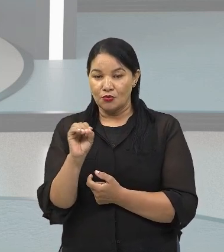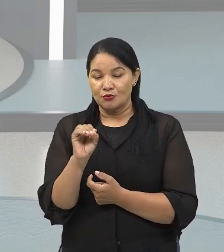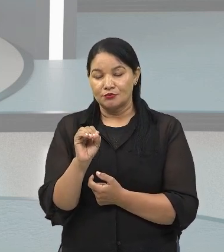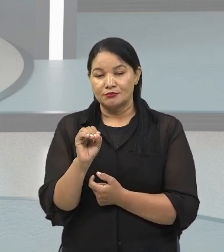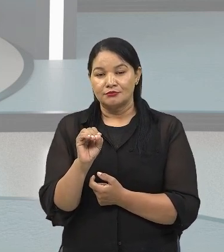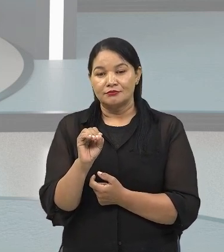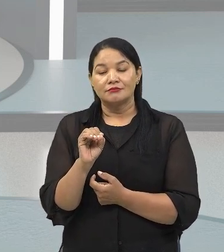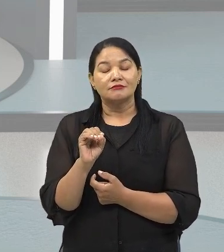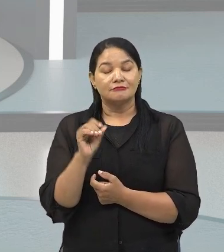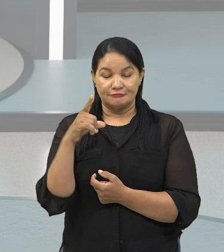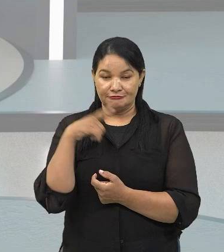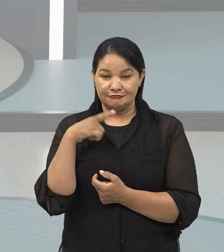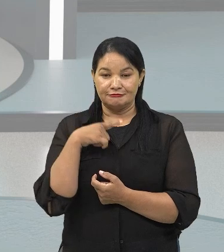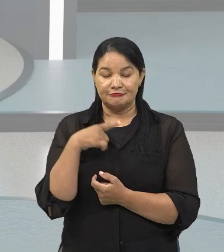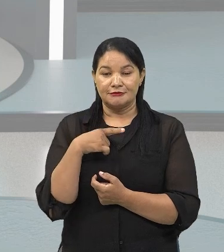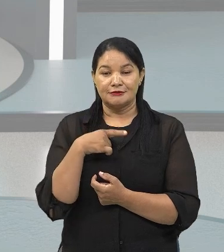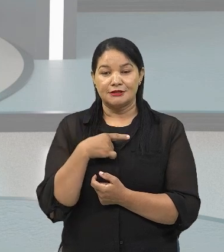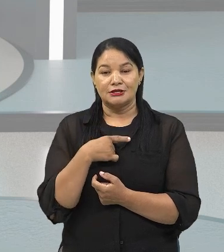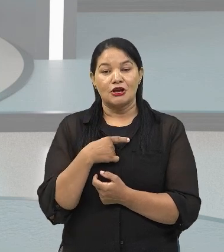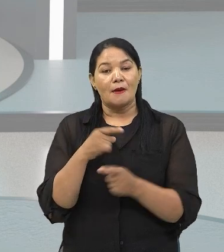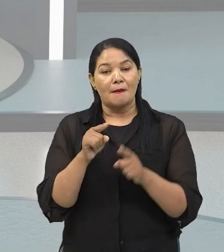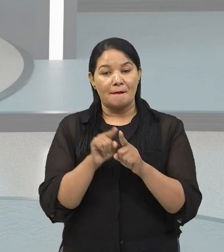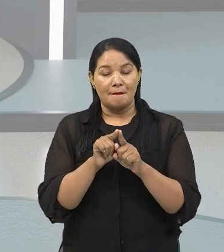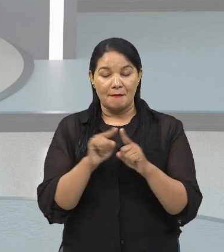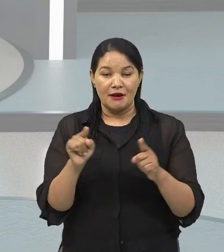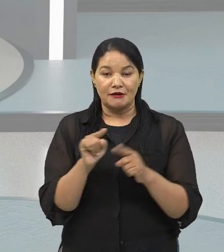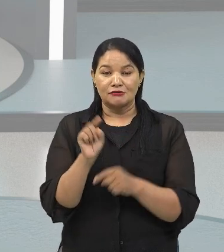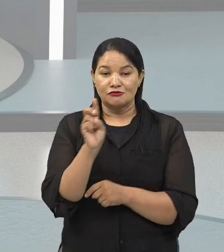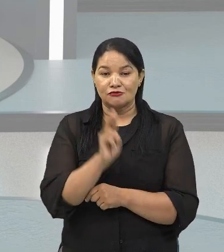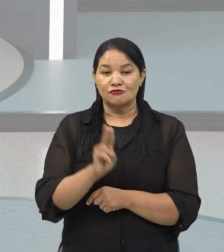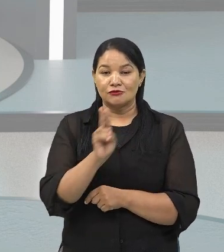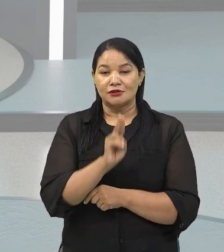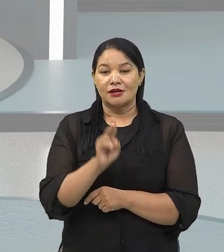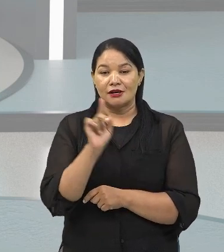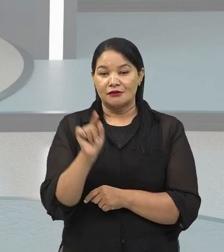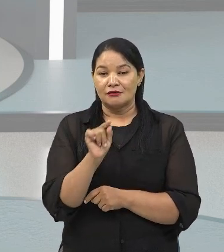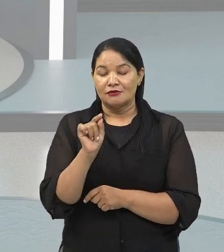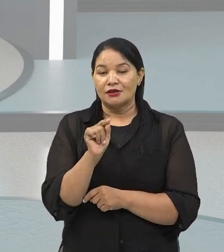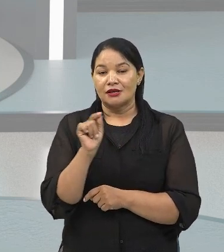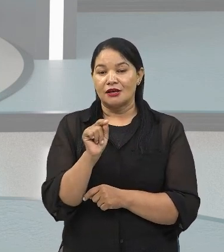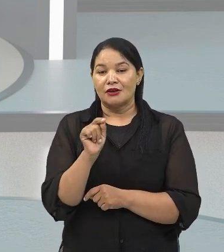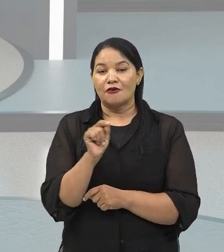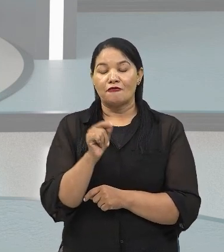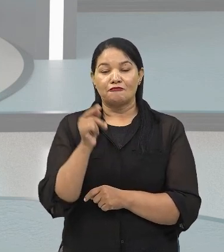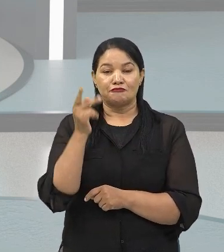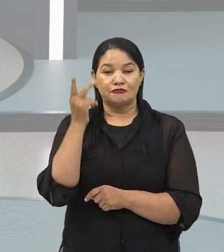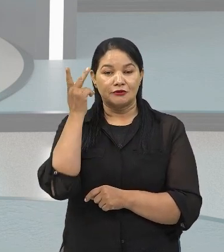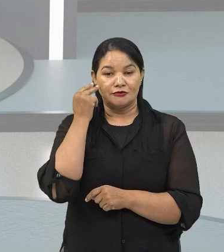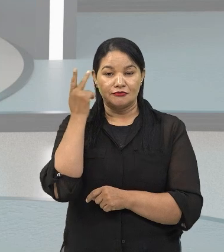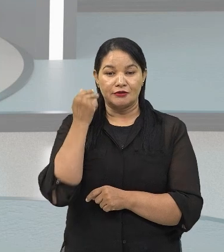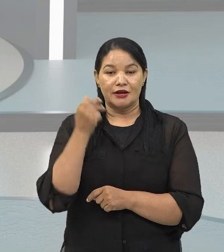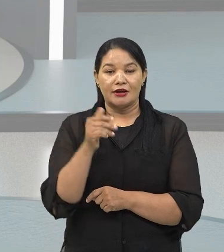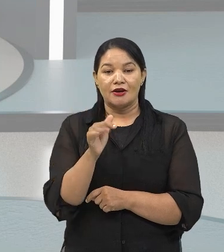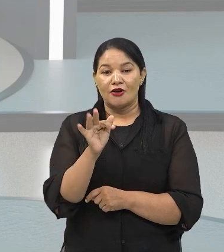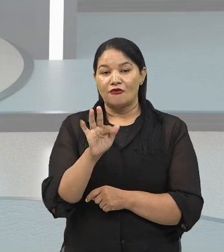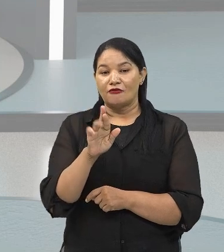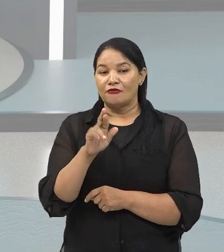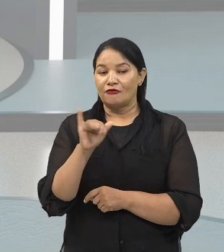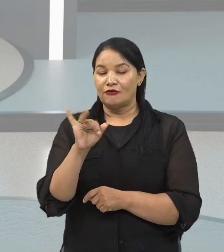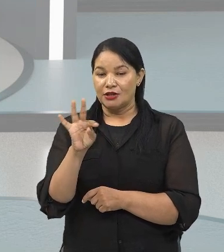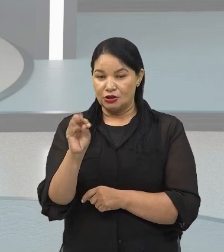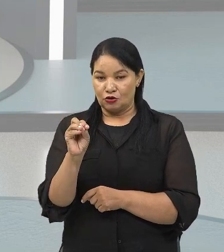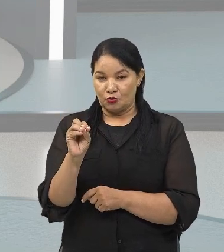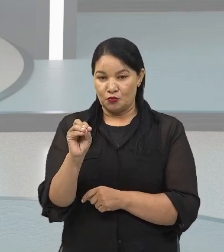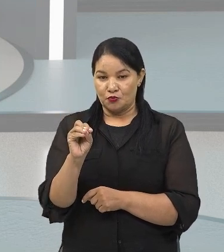esse particípio, mas geralmente o mais utilizado é o particípio irregular, que é frito. O